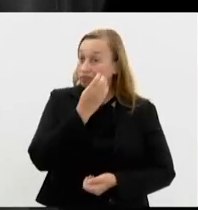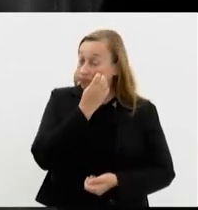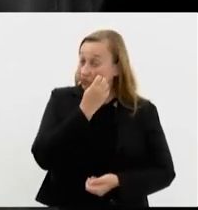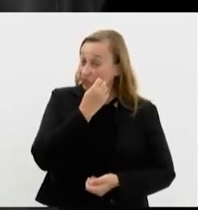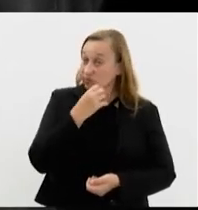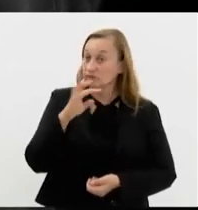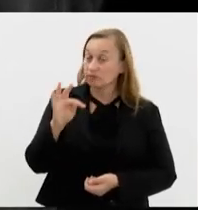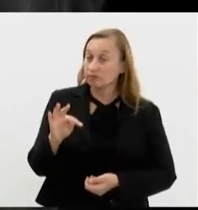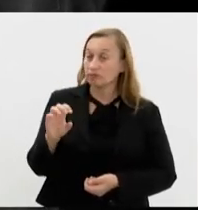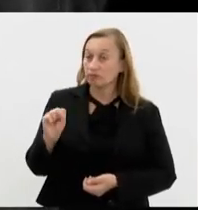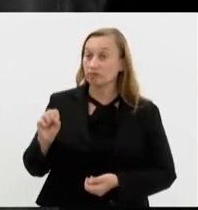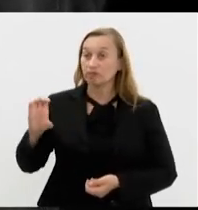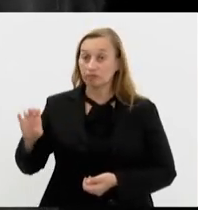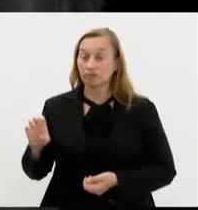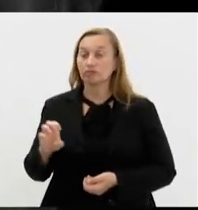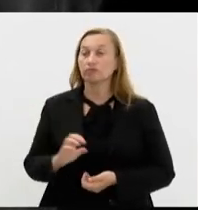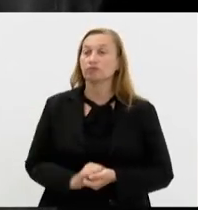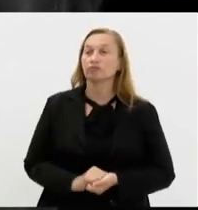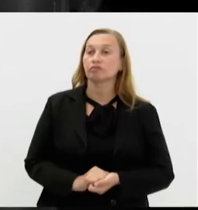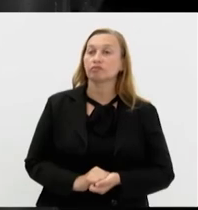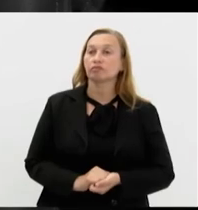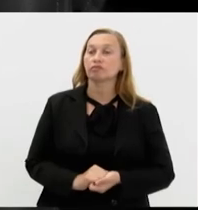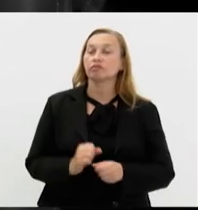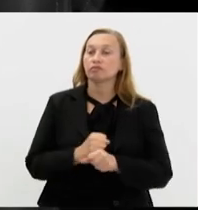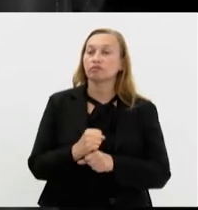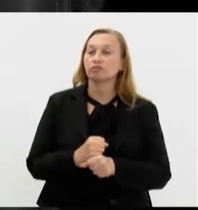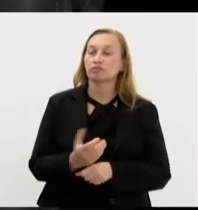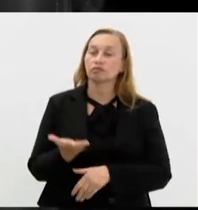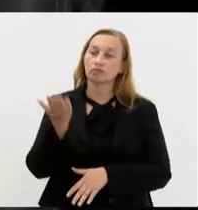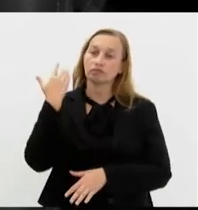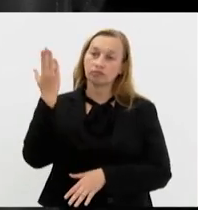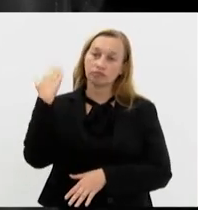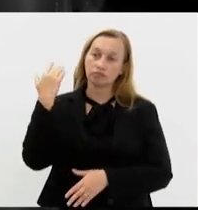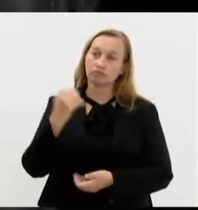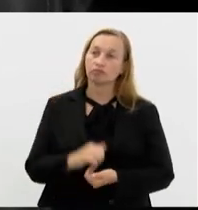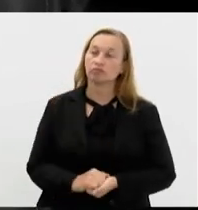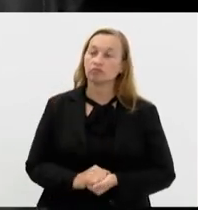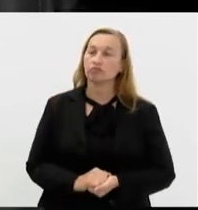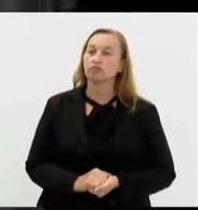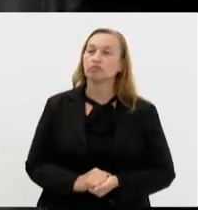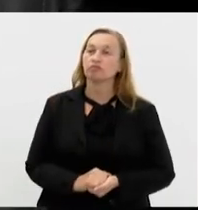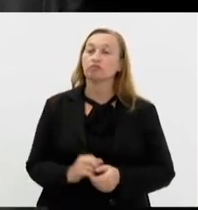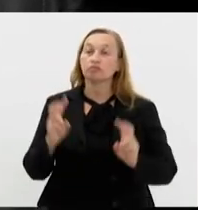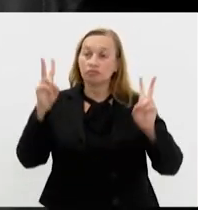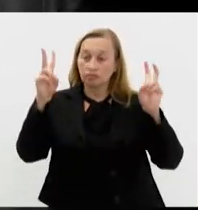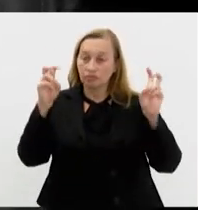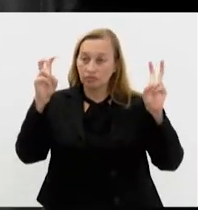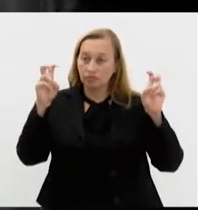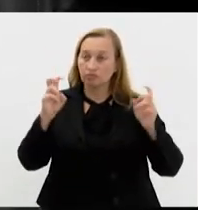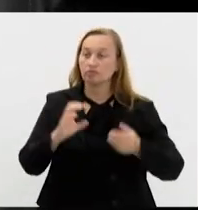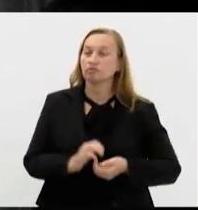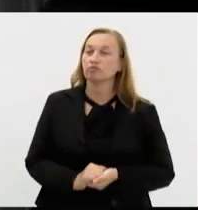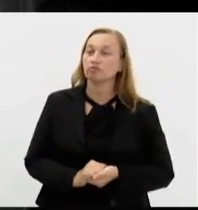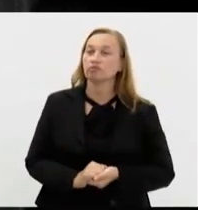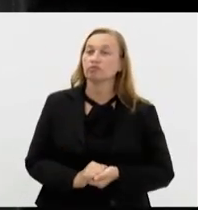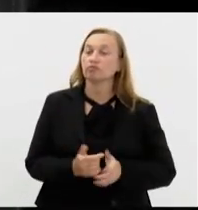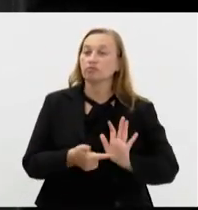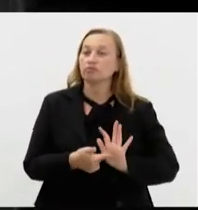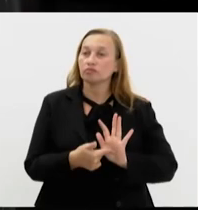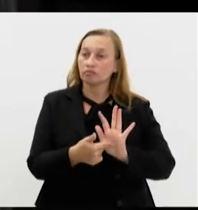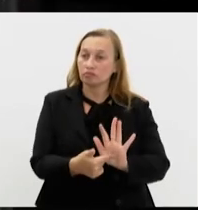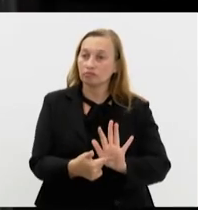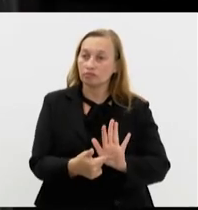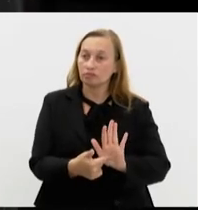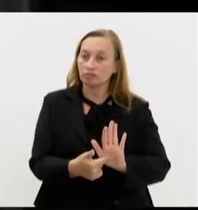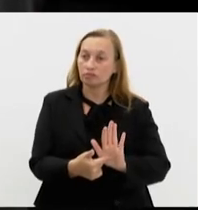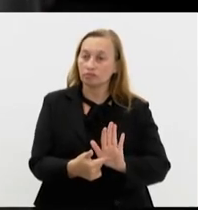TSE se consolida no ano e esta jurisprudência estará estampada